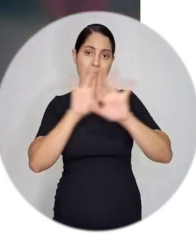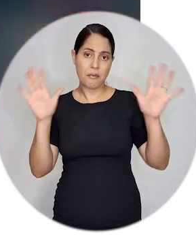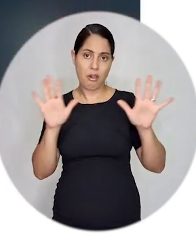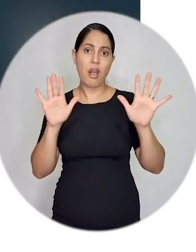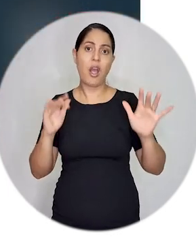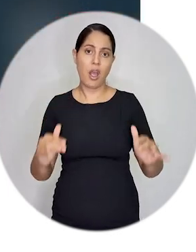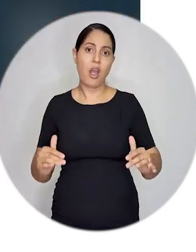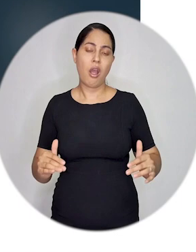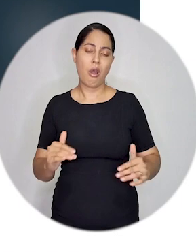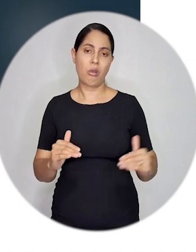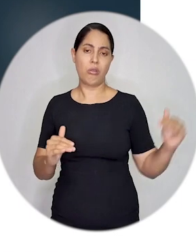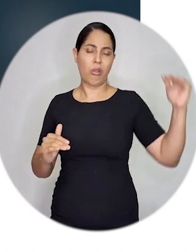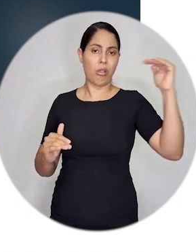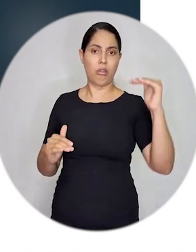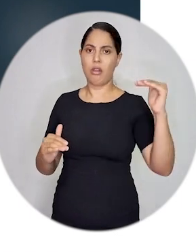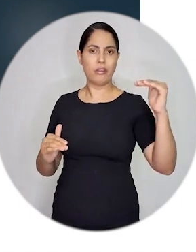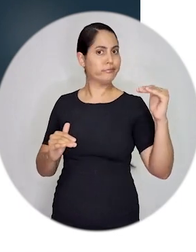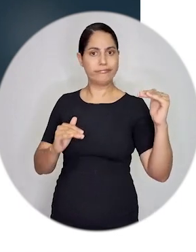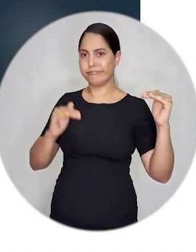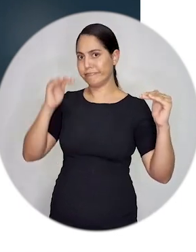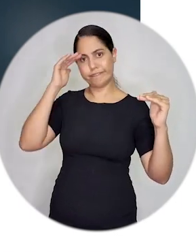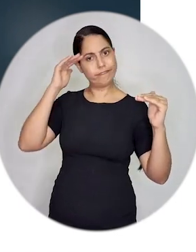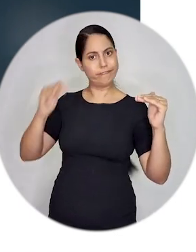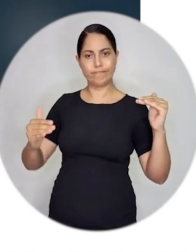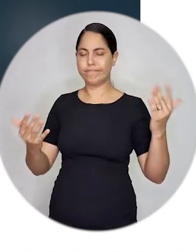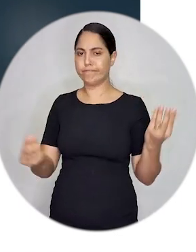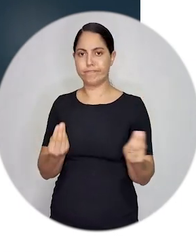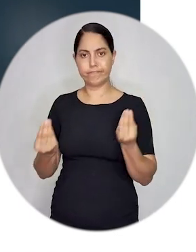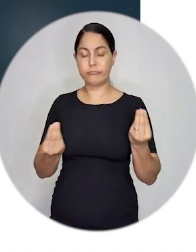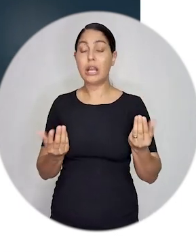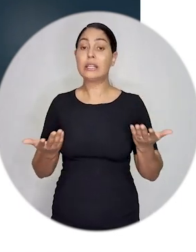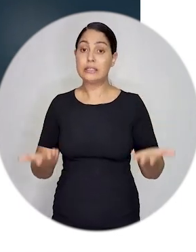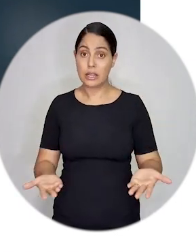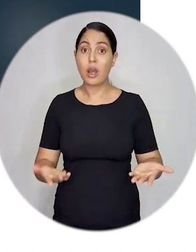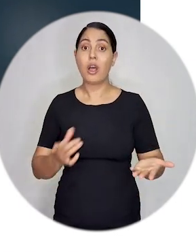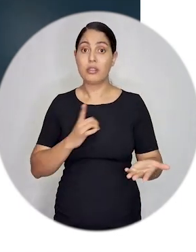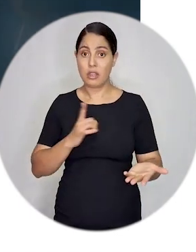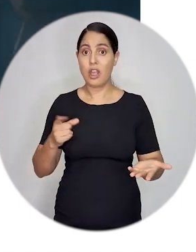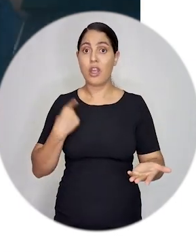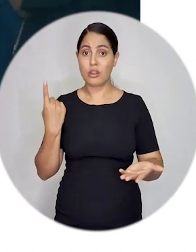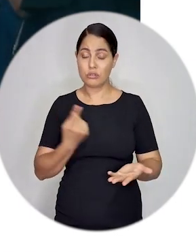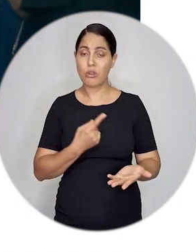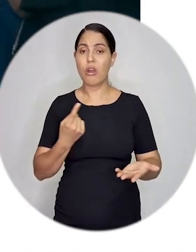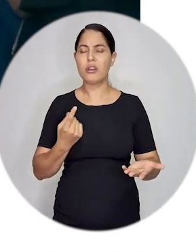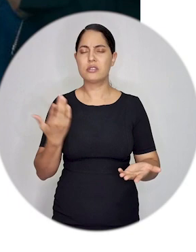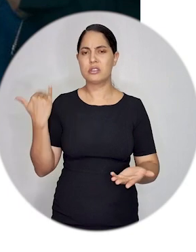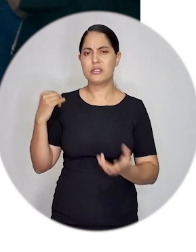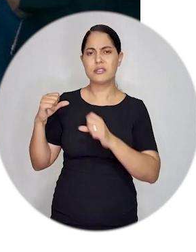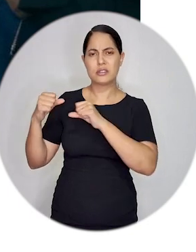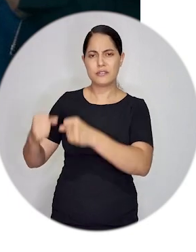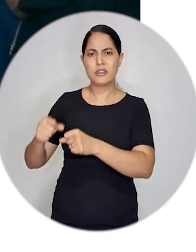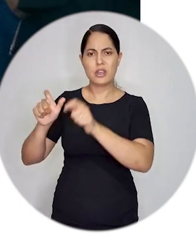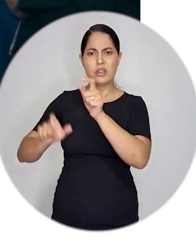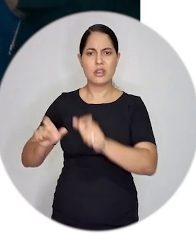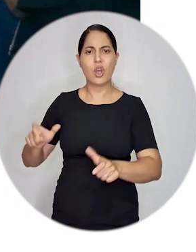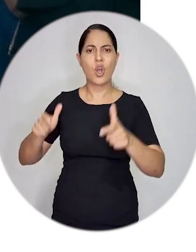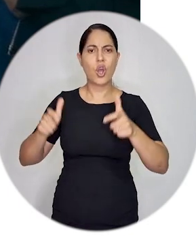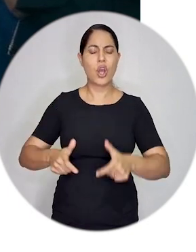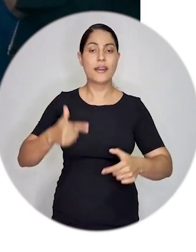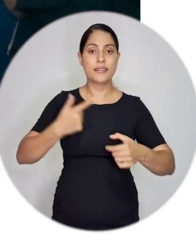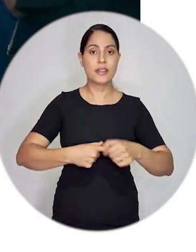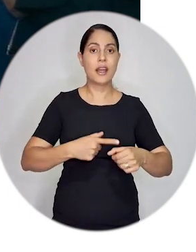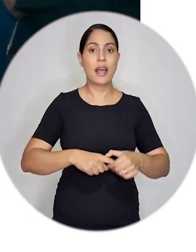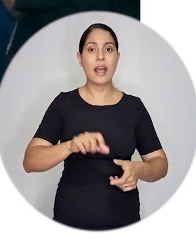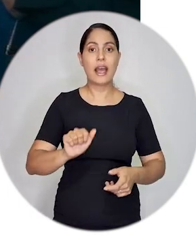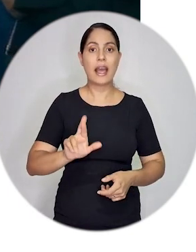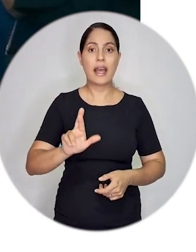que violou as prerrogativas. E é nesse sentido que a gente vem trabalhando. Esses últimos desagravos ocorreram